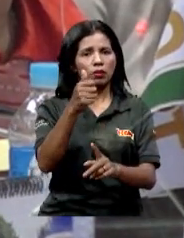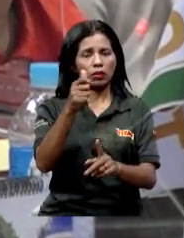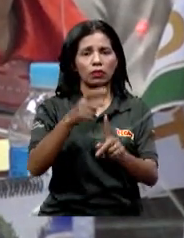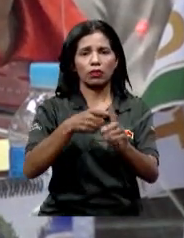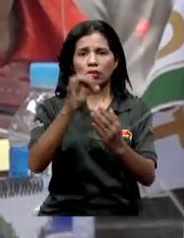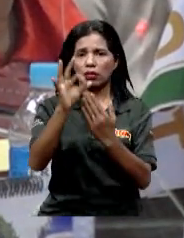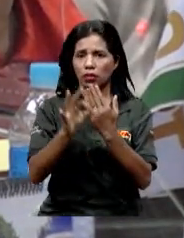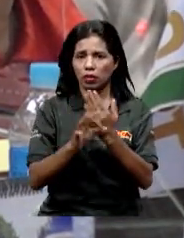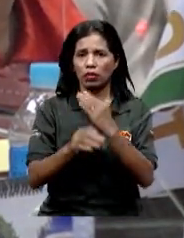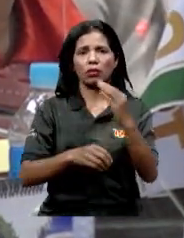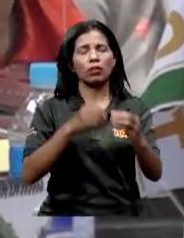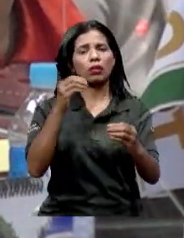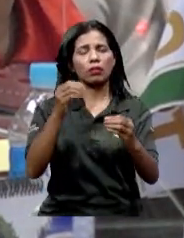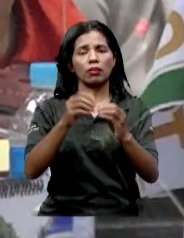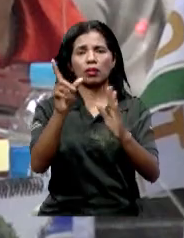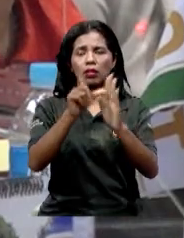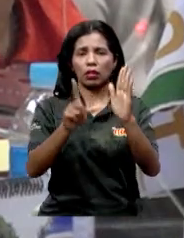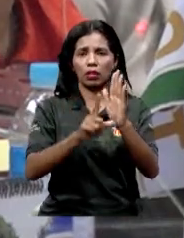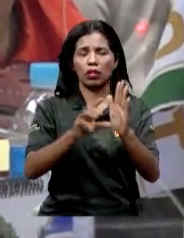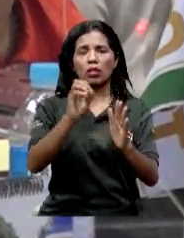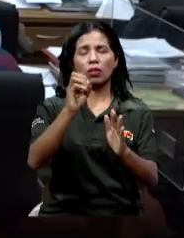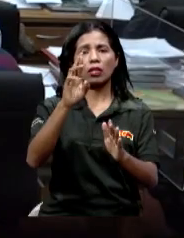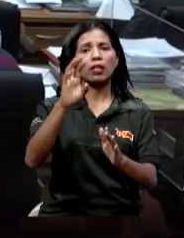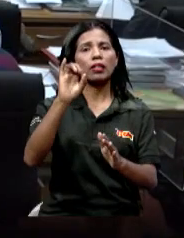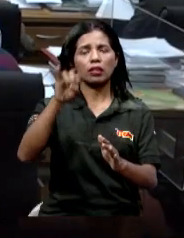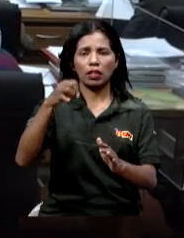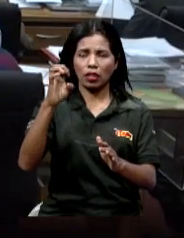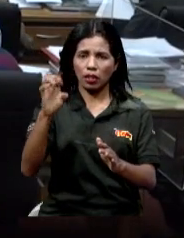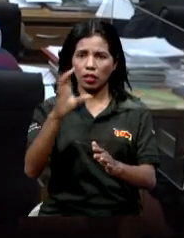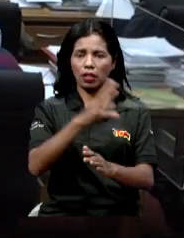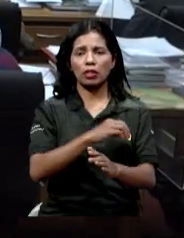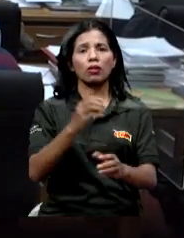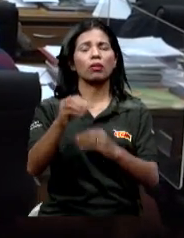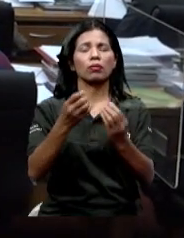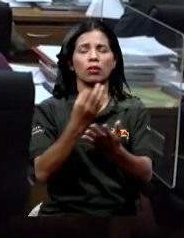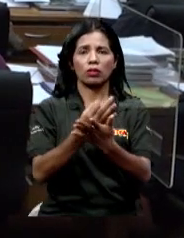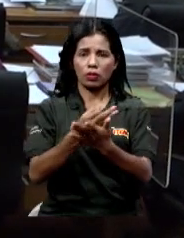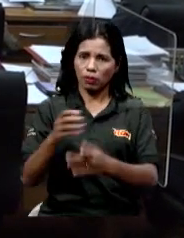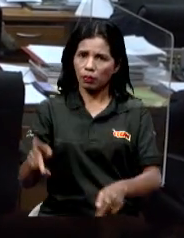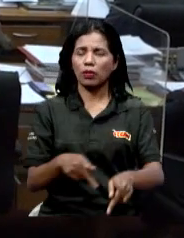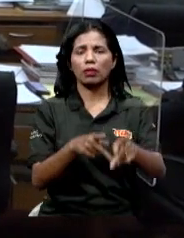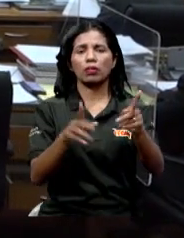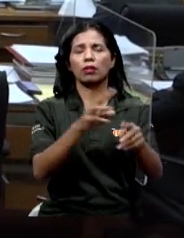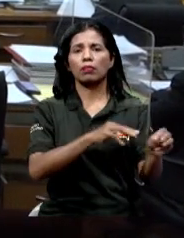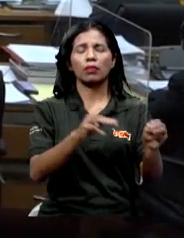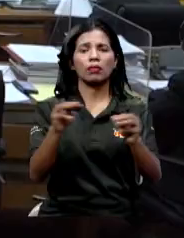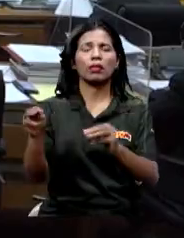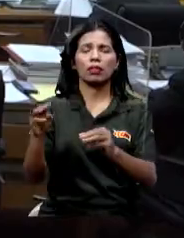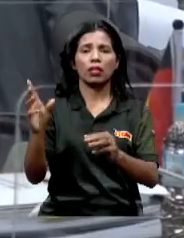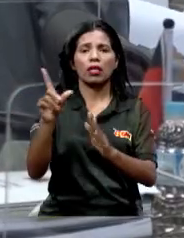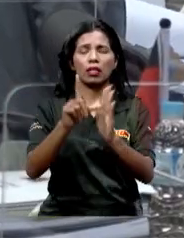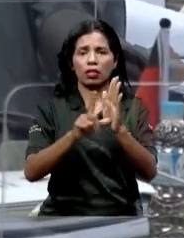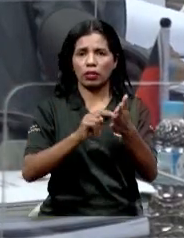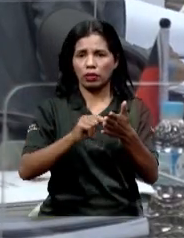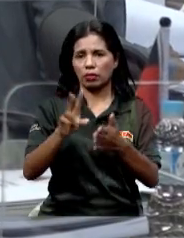fevereiro, com a ba enquadramento ba orçamento geral estado, no gestão financeira pública, no alteração da rua, ba lei número